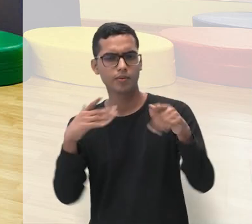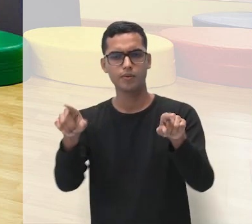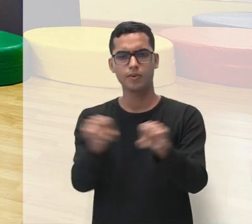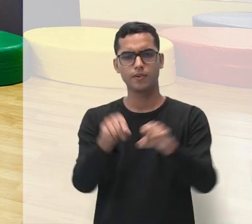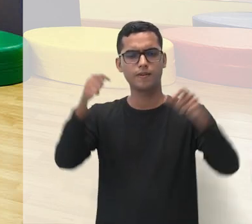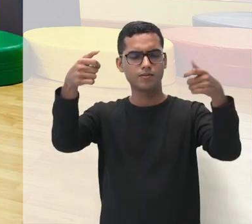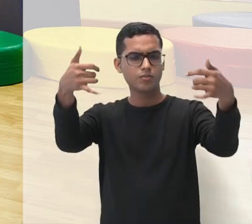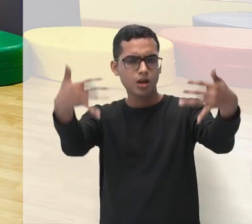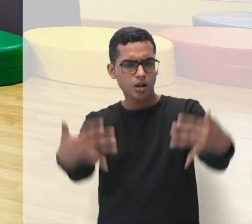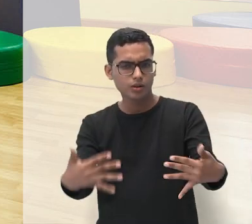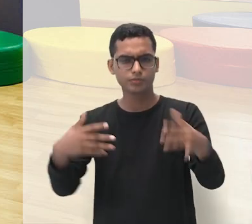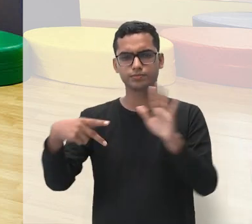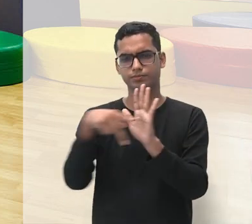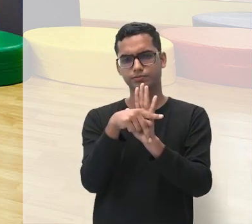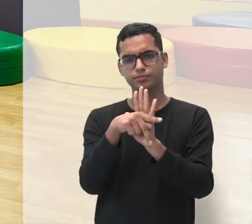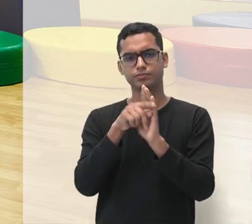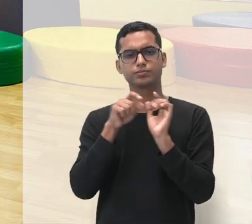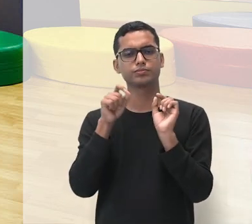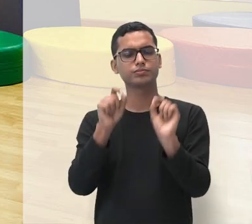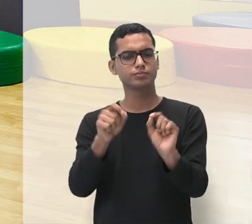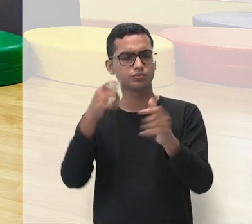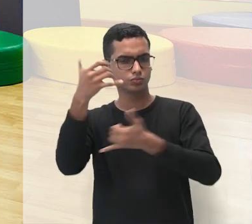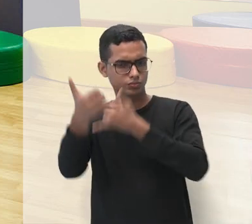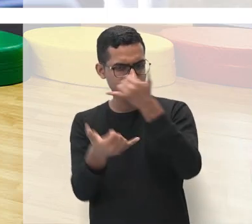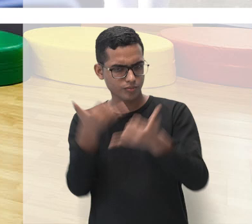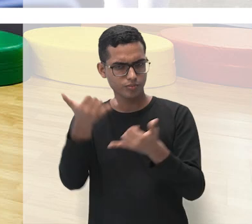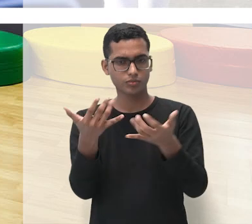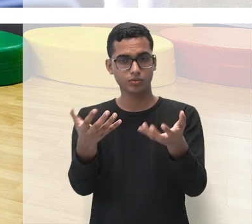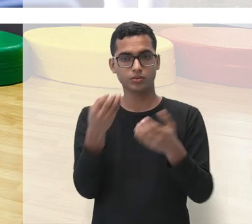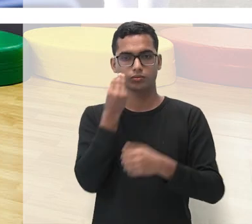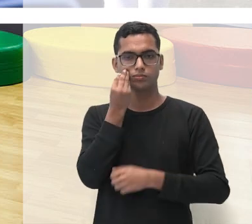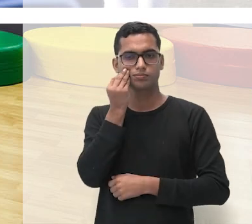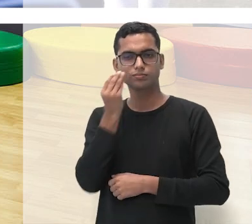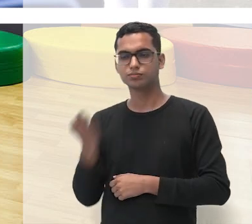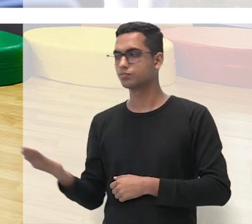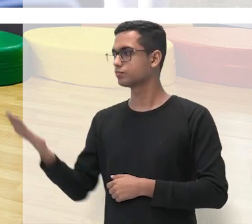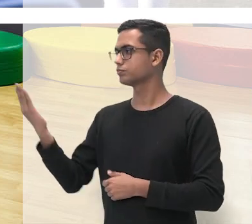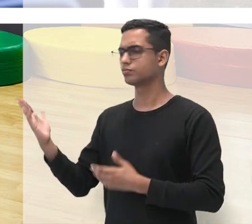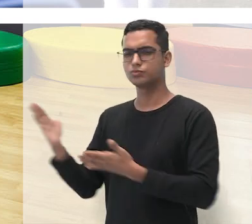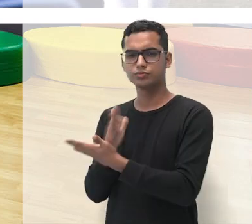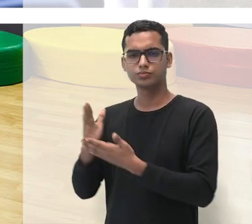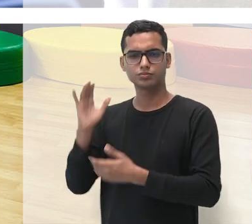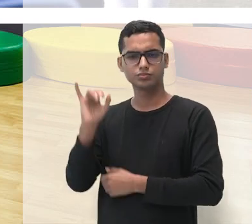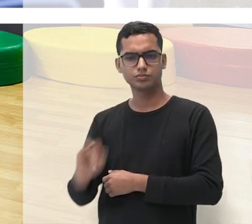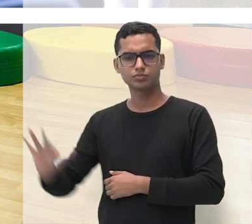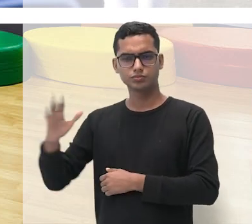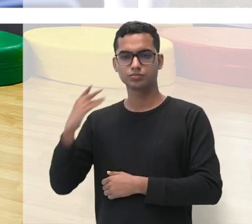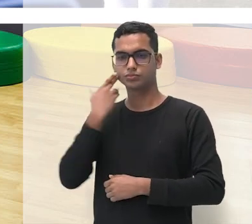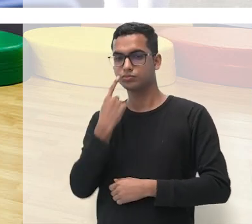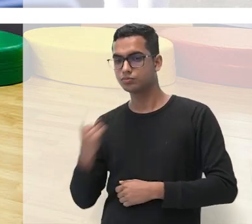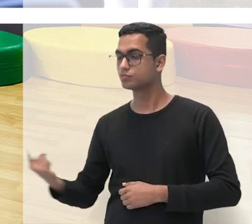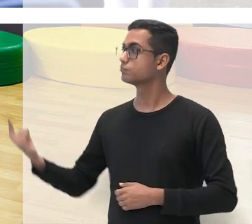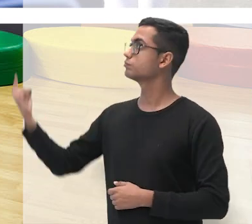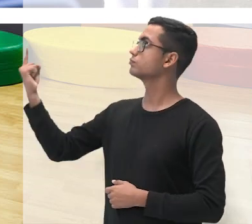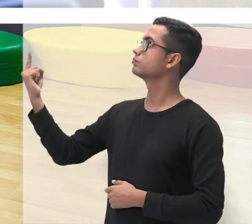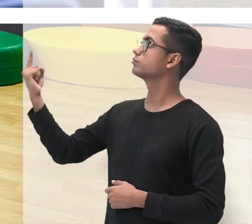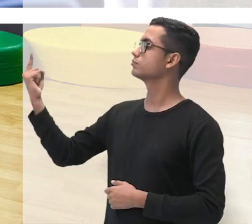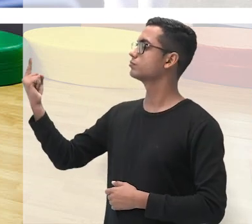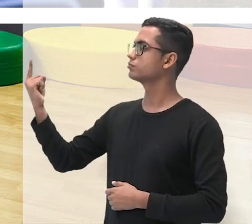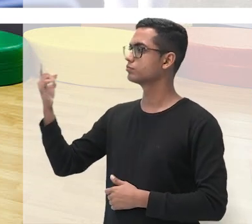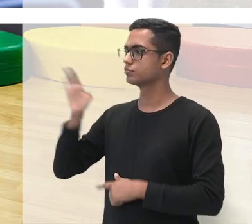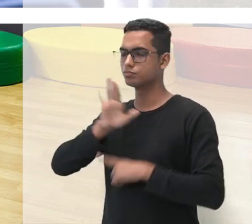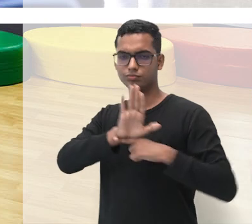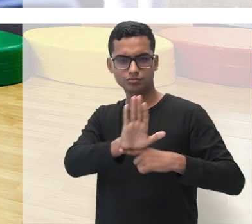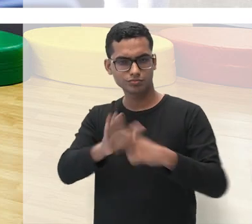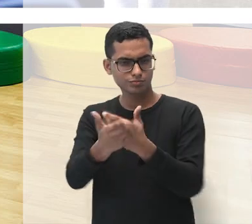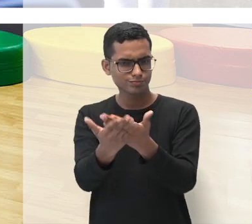essa questão do jogo, eu quero que vocês observem algumas imagens, que eu tenho certeza que vai ajudar